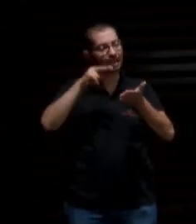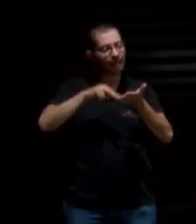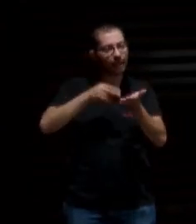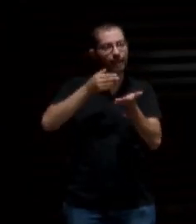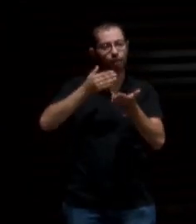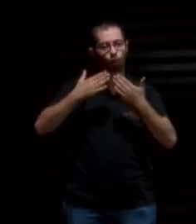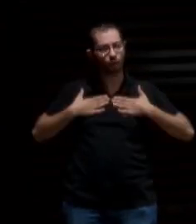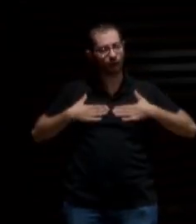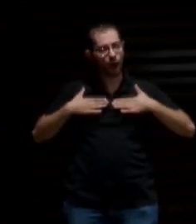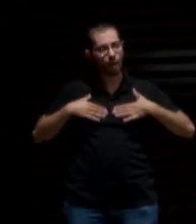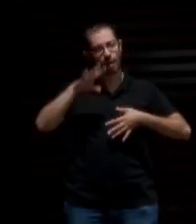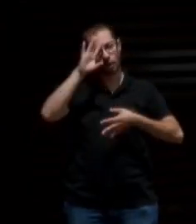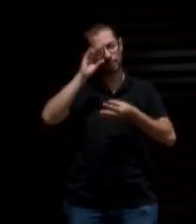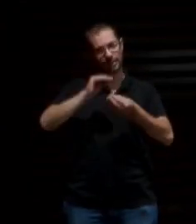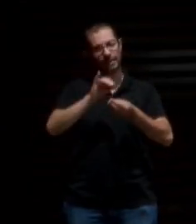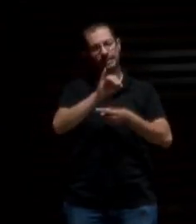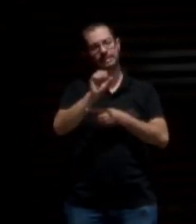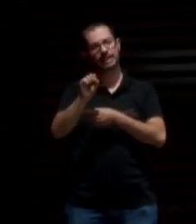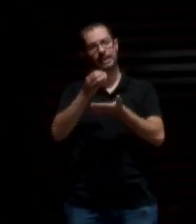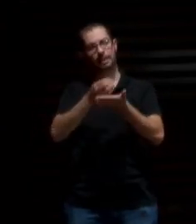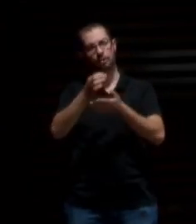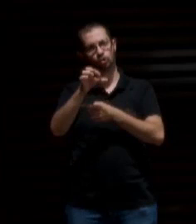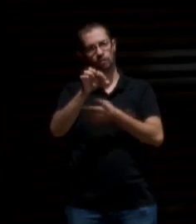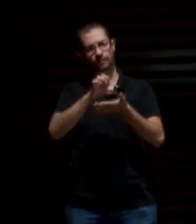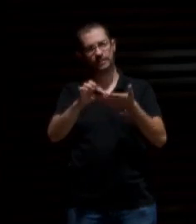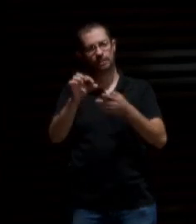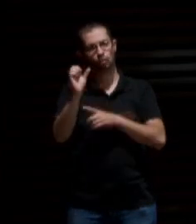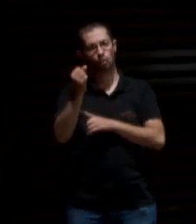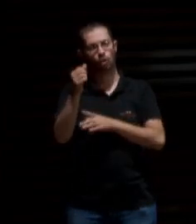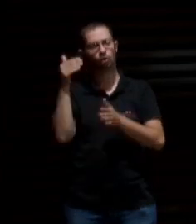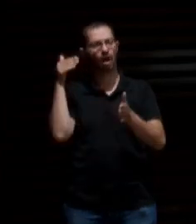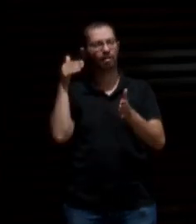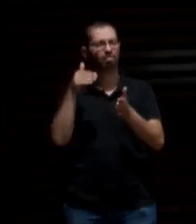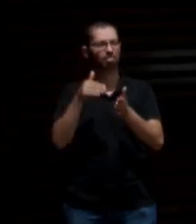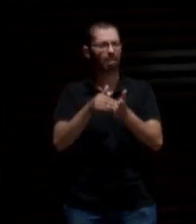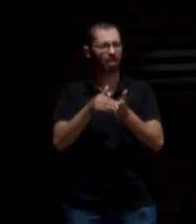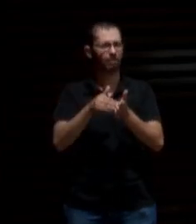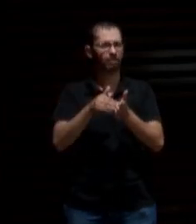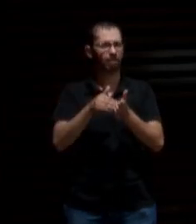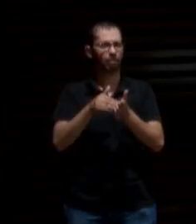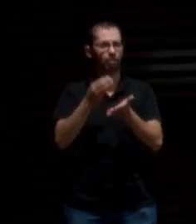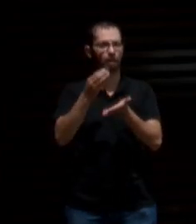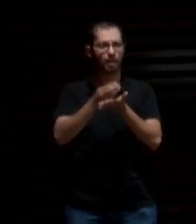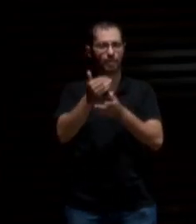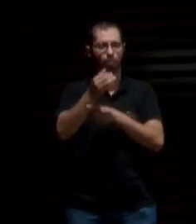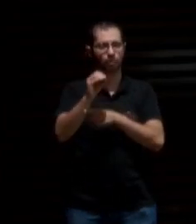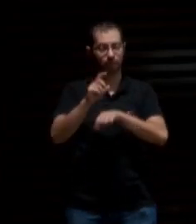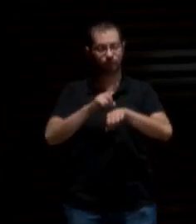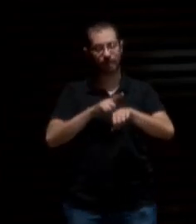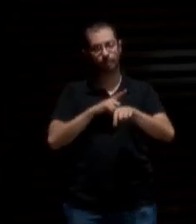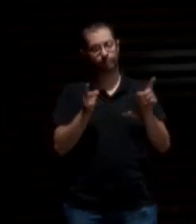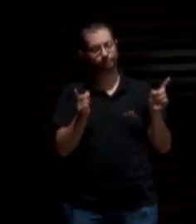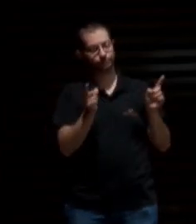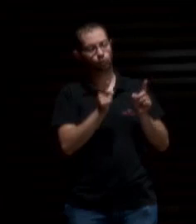Deus. Isaías de 9, versículo 8, até o final do capítulo 10. Pelo tempo que nosso é curto,